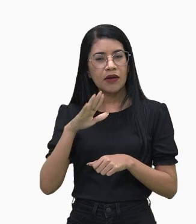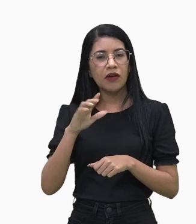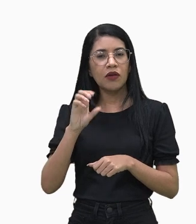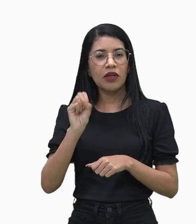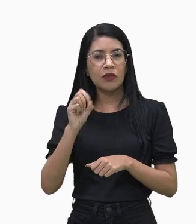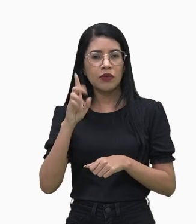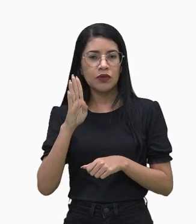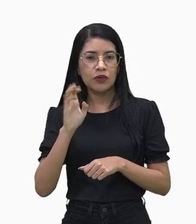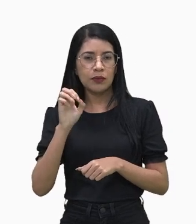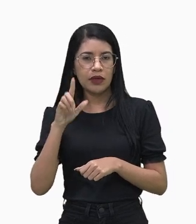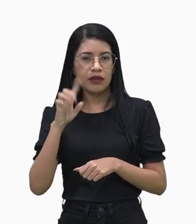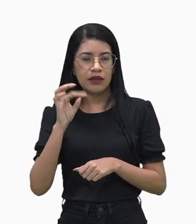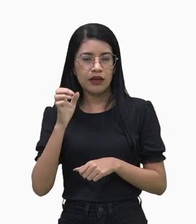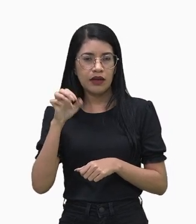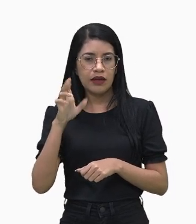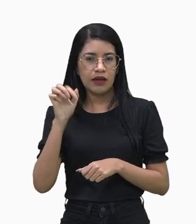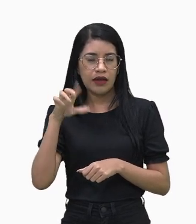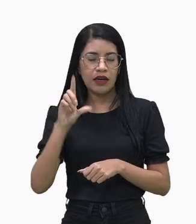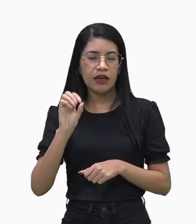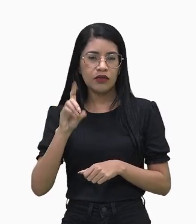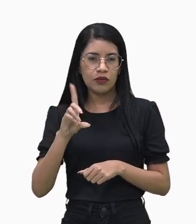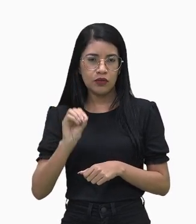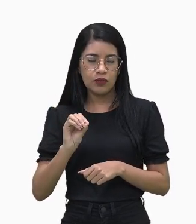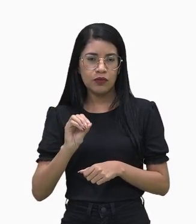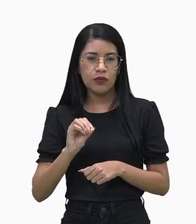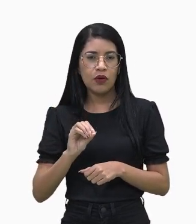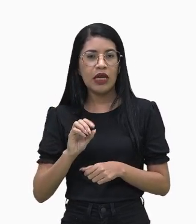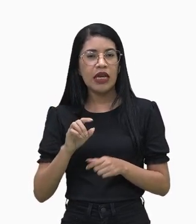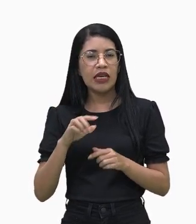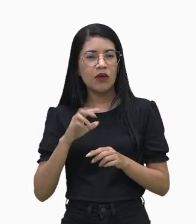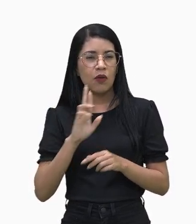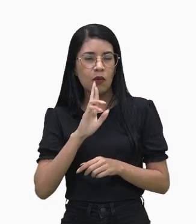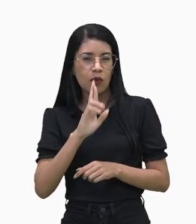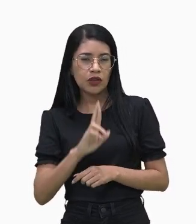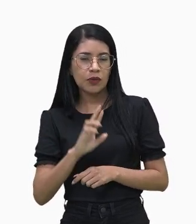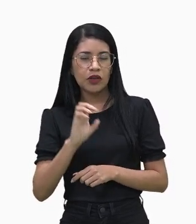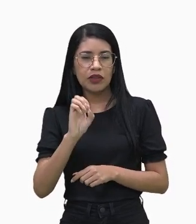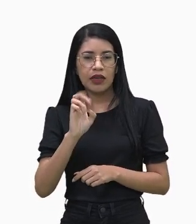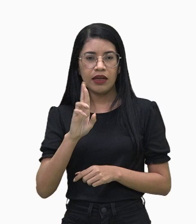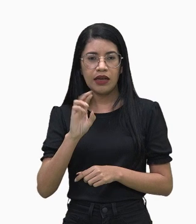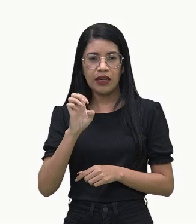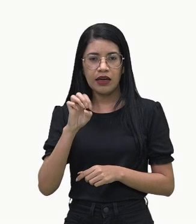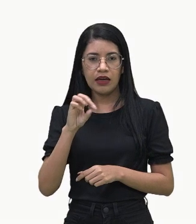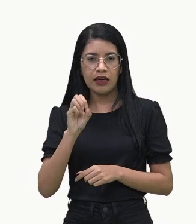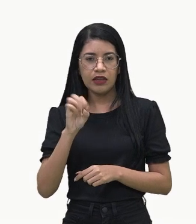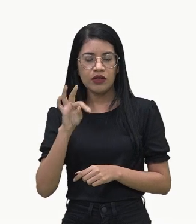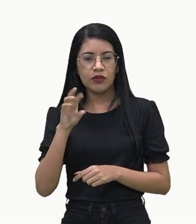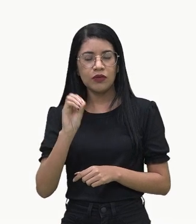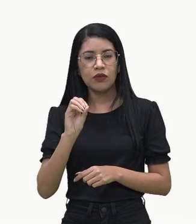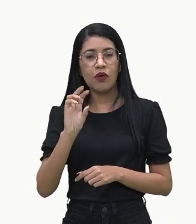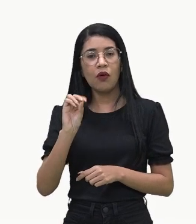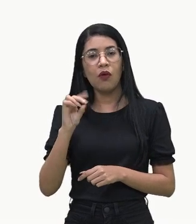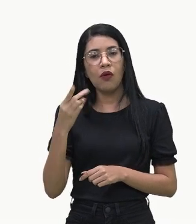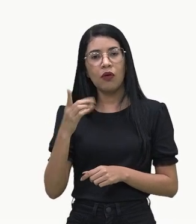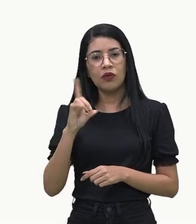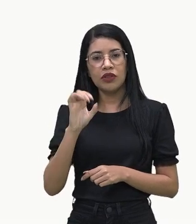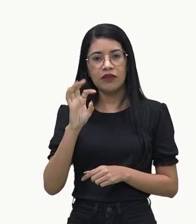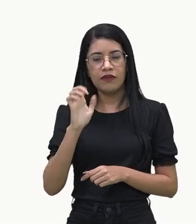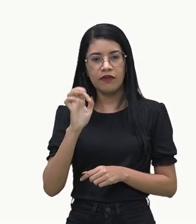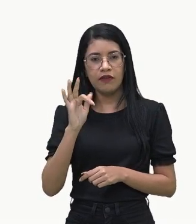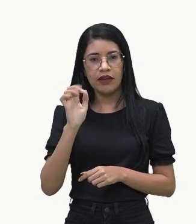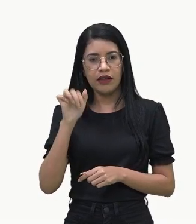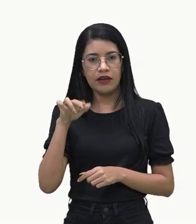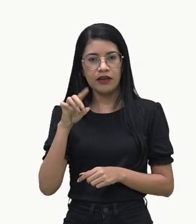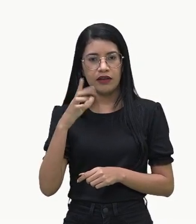o nome de resto ou diferença. Para ficar melhor compreendido aí, essa parte aqui do